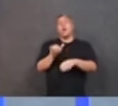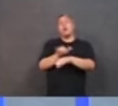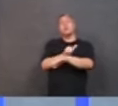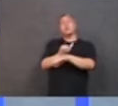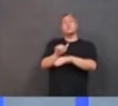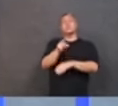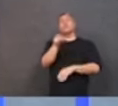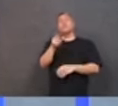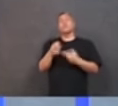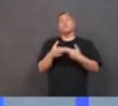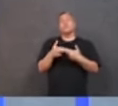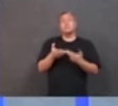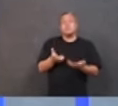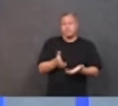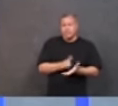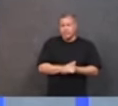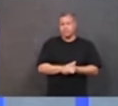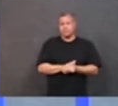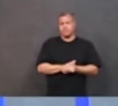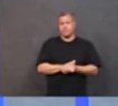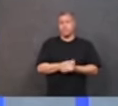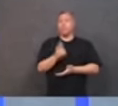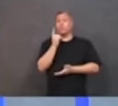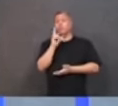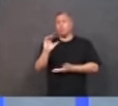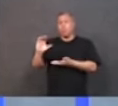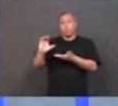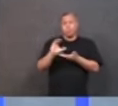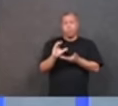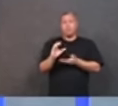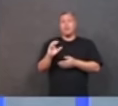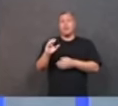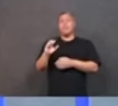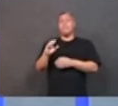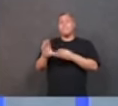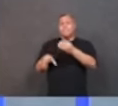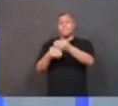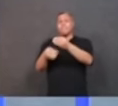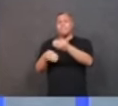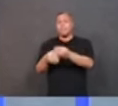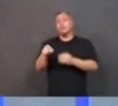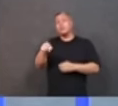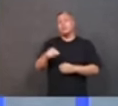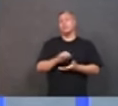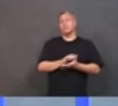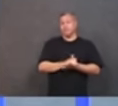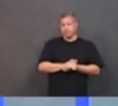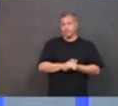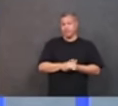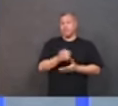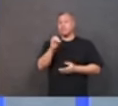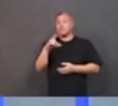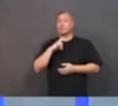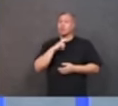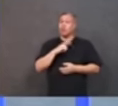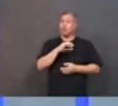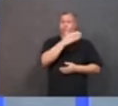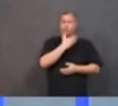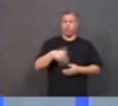pretende utilizar para conseguir recursos extra-orçamentários? Caso esses cortes se